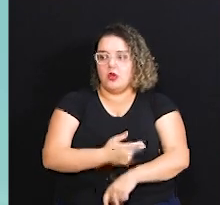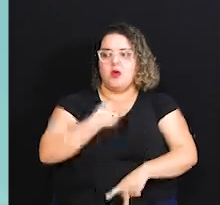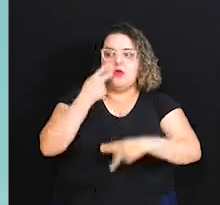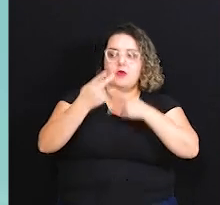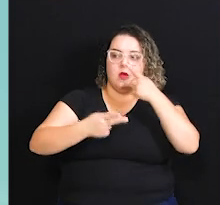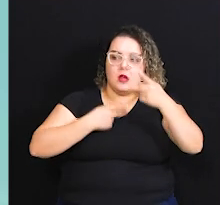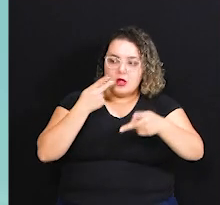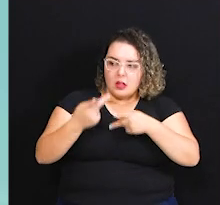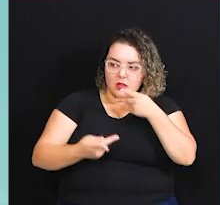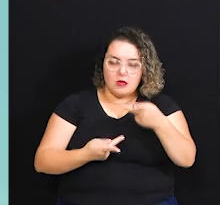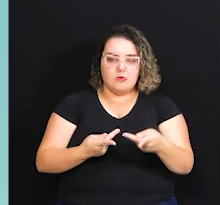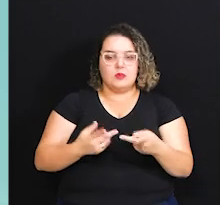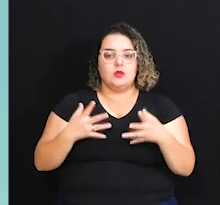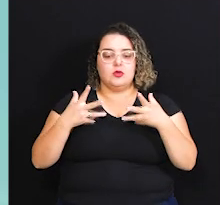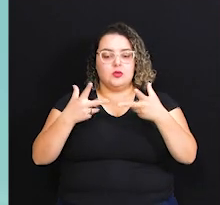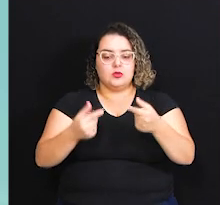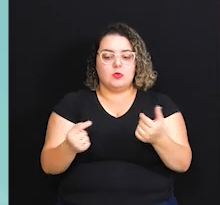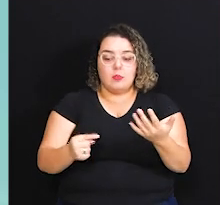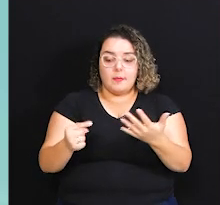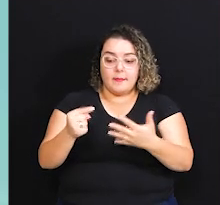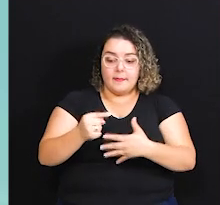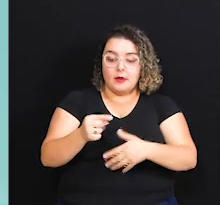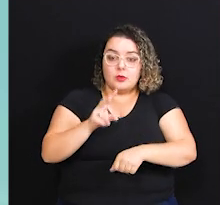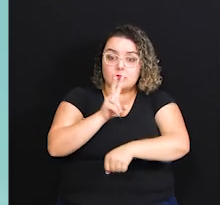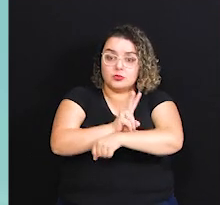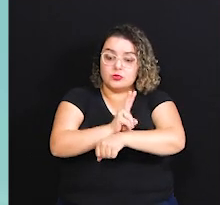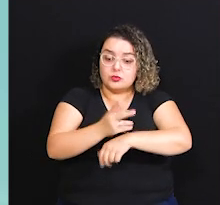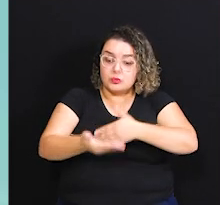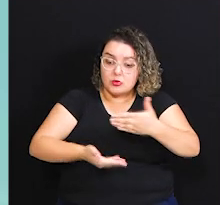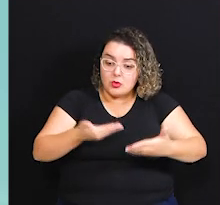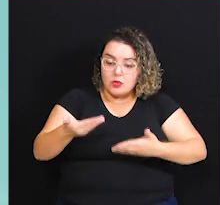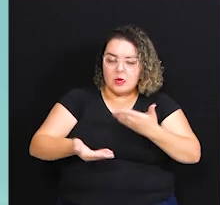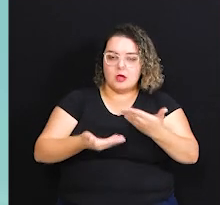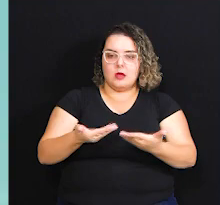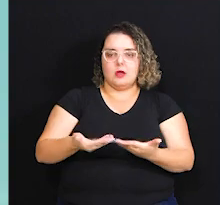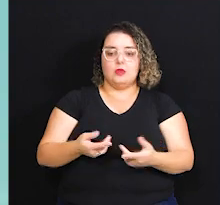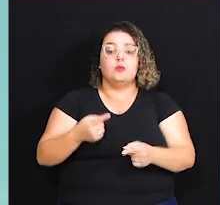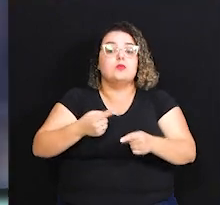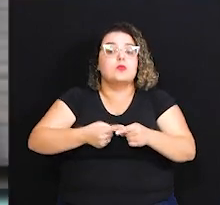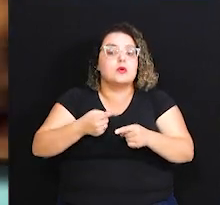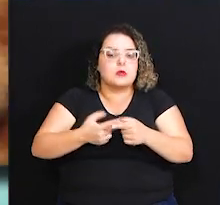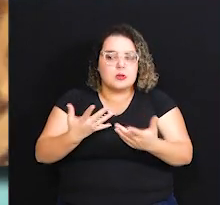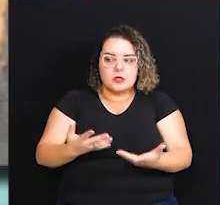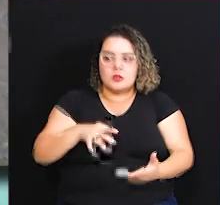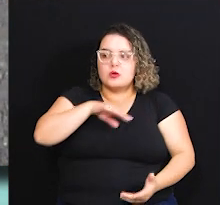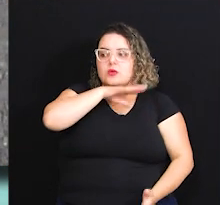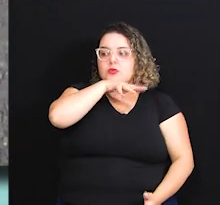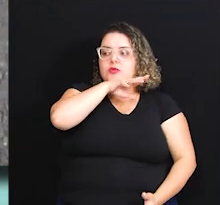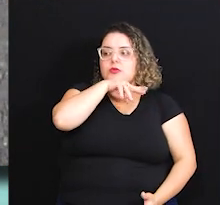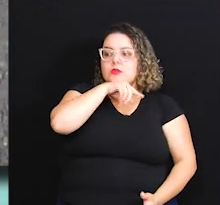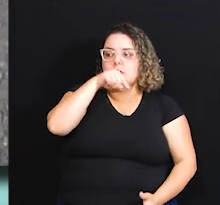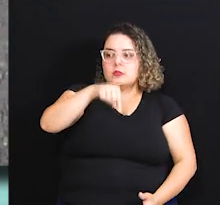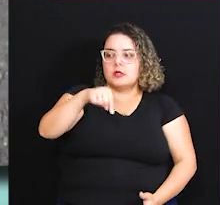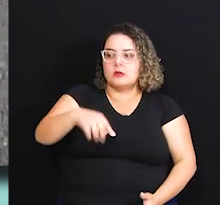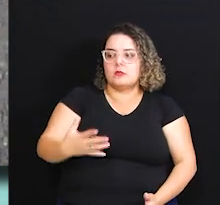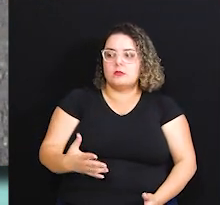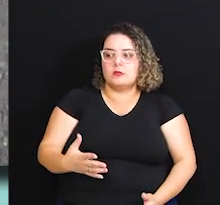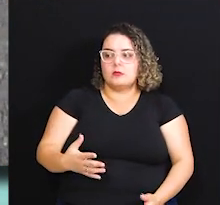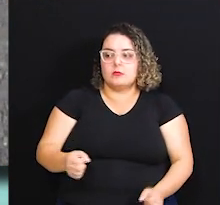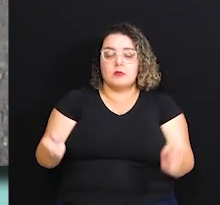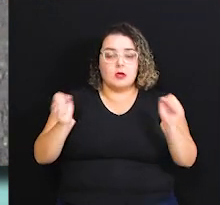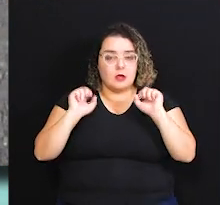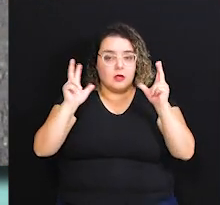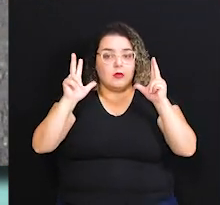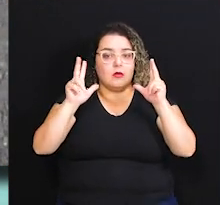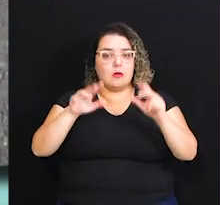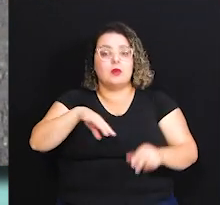falamos toda essa questão da conservação do meio ambiente, do porquê que os animais estão aqui, para alertar que os